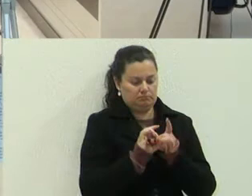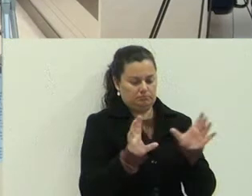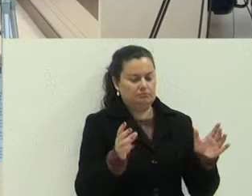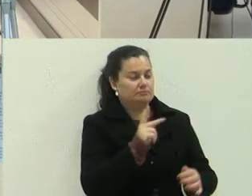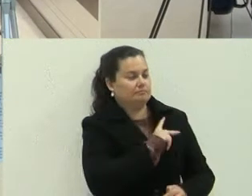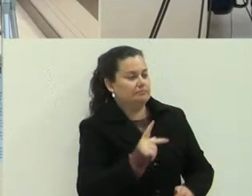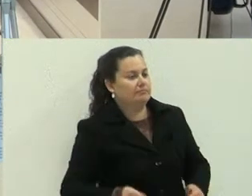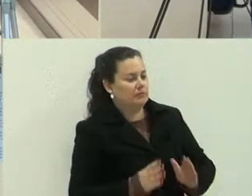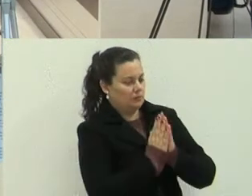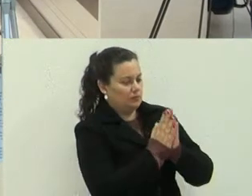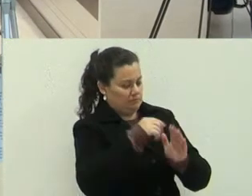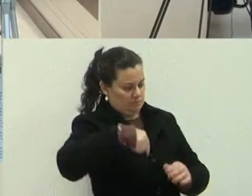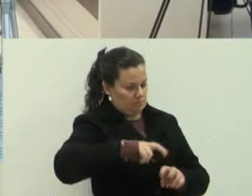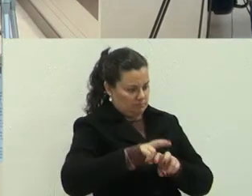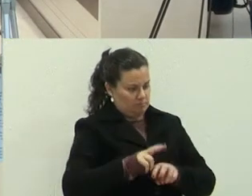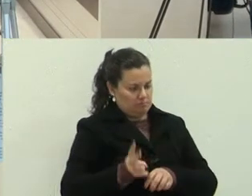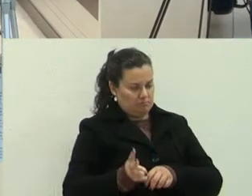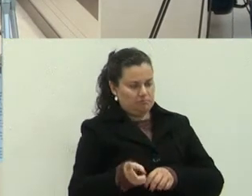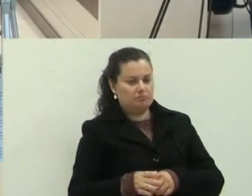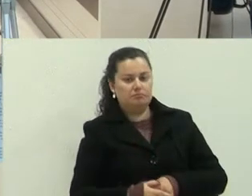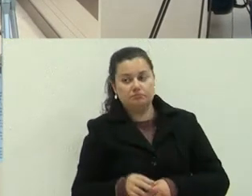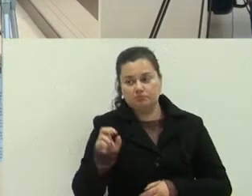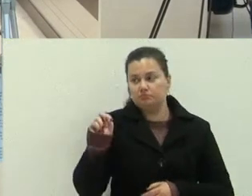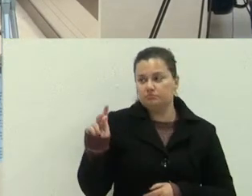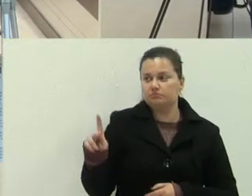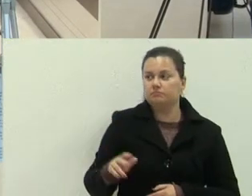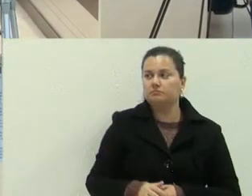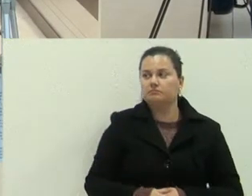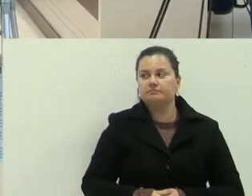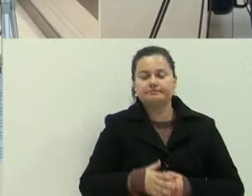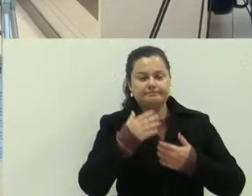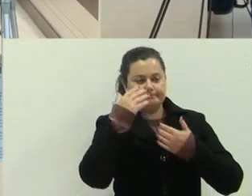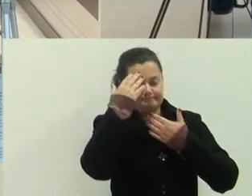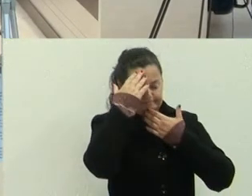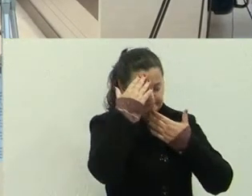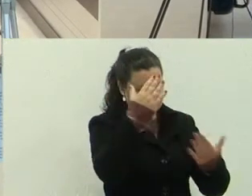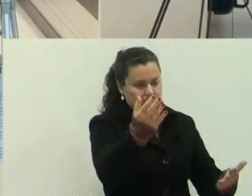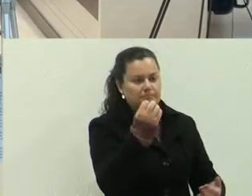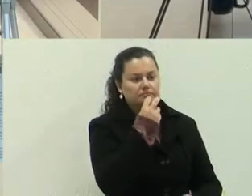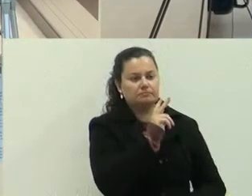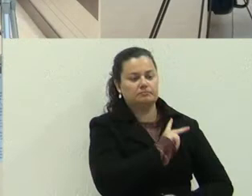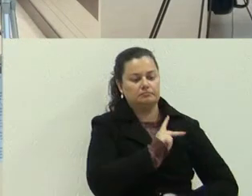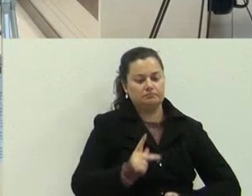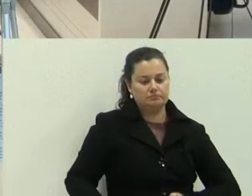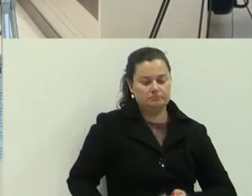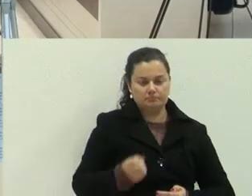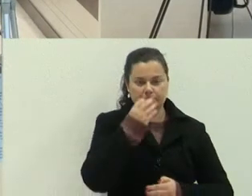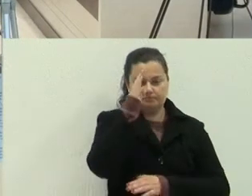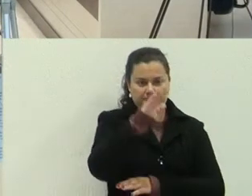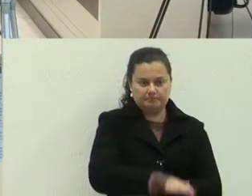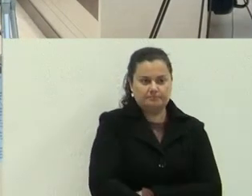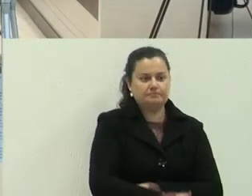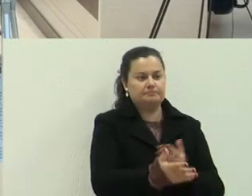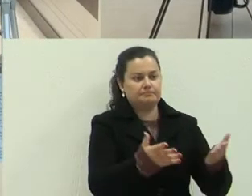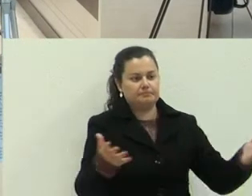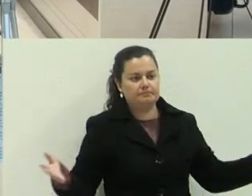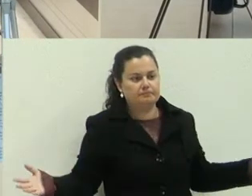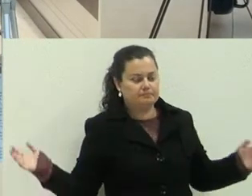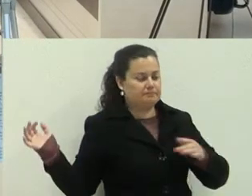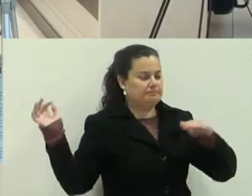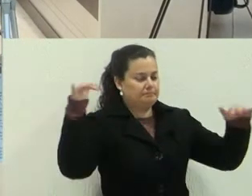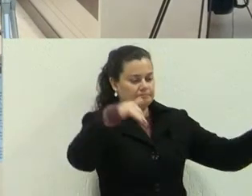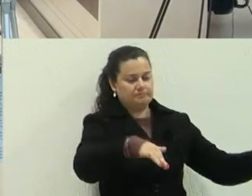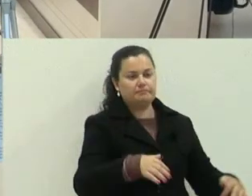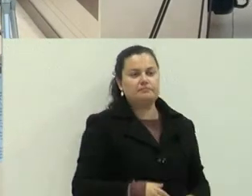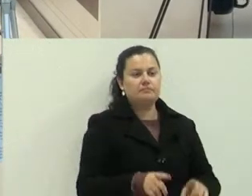Presidente, peço permissão para falar daqui mesmo. Ok. Muito obrigado. Boa tarde, presidente. Boa tarde, demais vereadoras, vereadores, a todos aqui